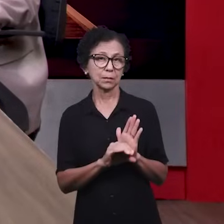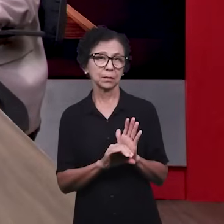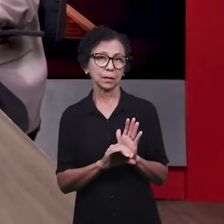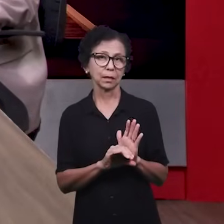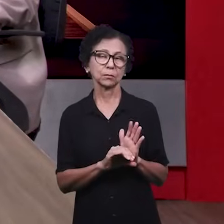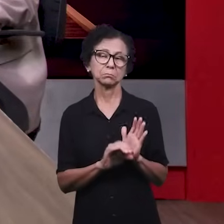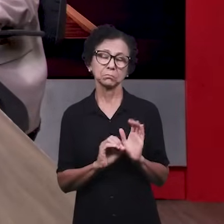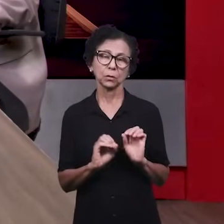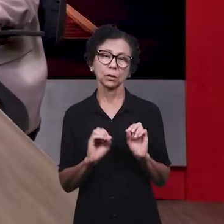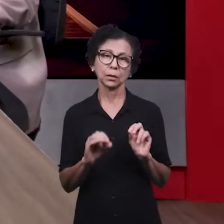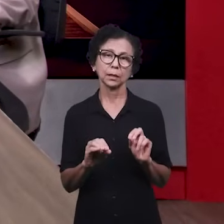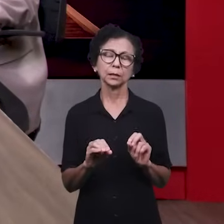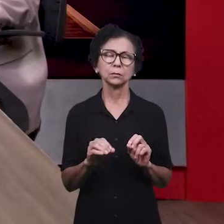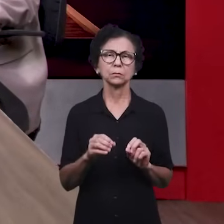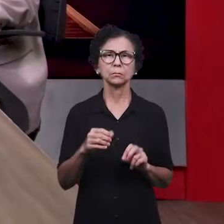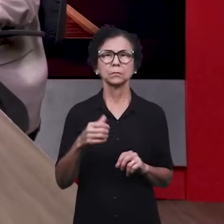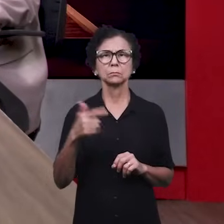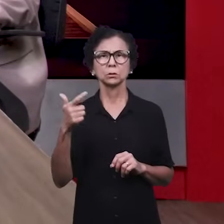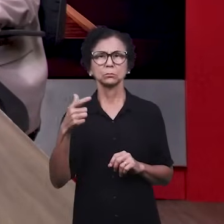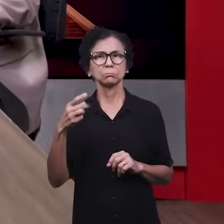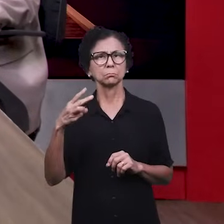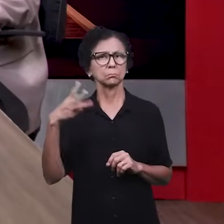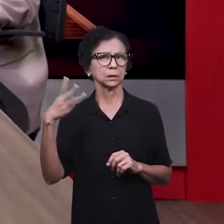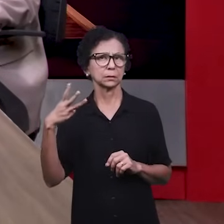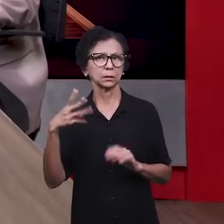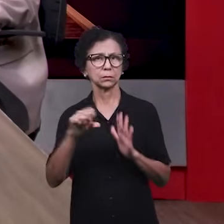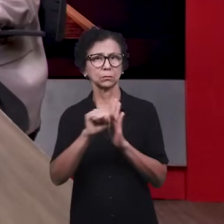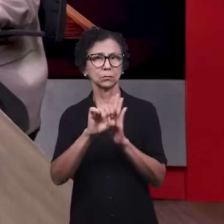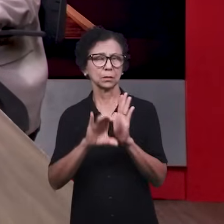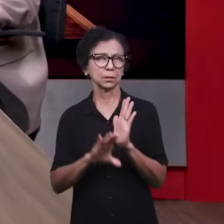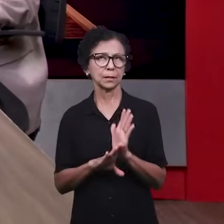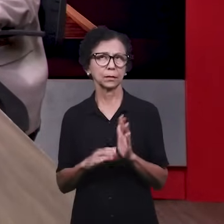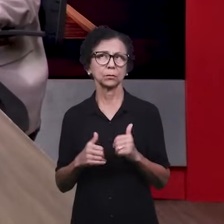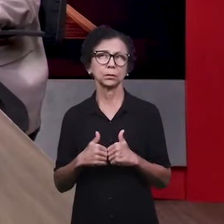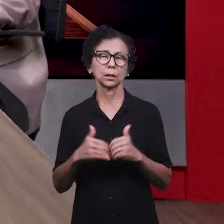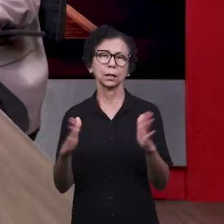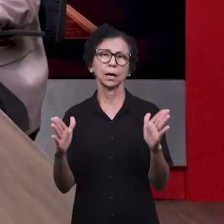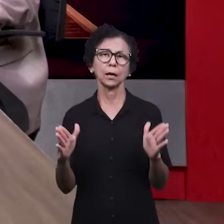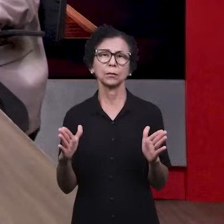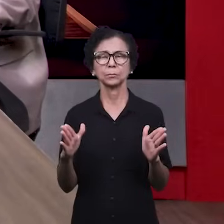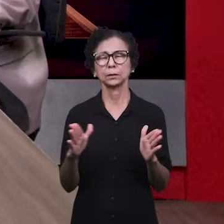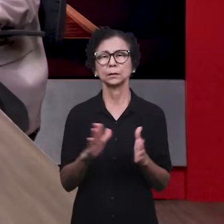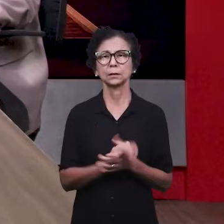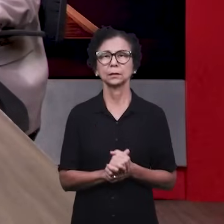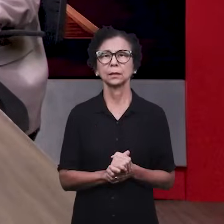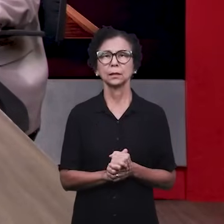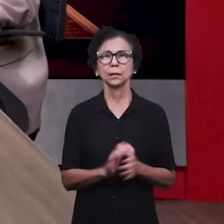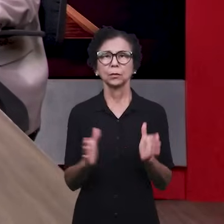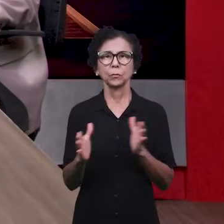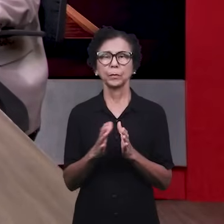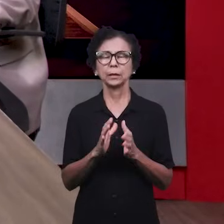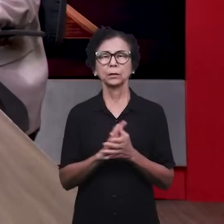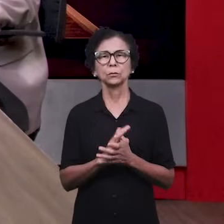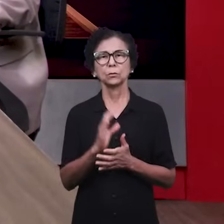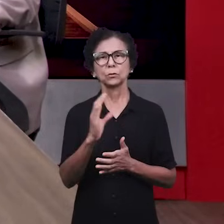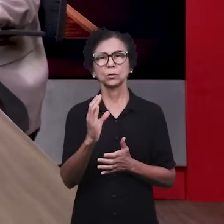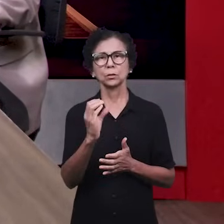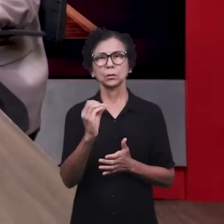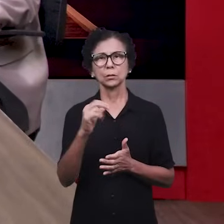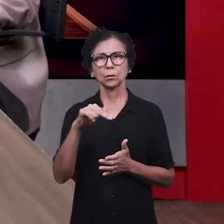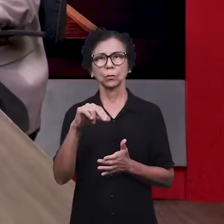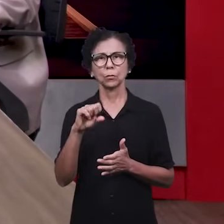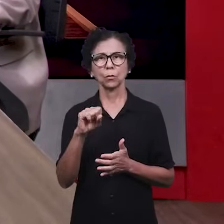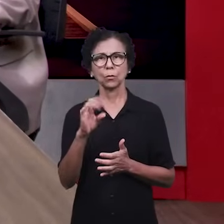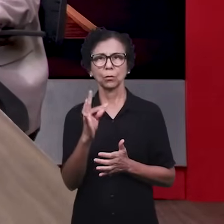século, quando chegou no segundo século, no terceiro século, né, que inicia depois de Constantino, quando ele